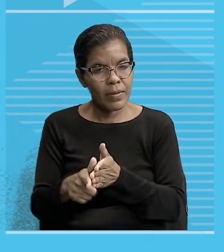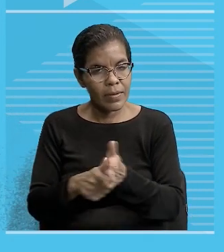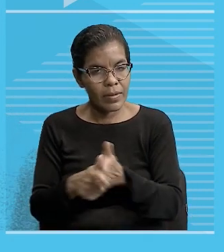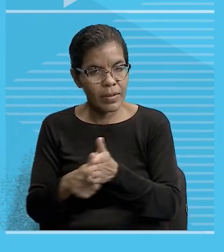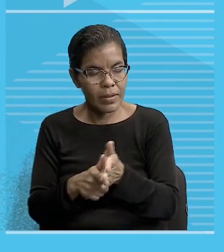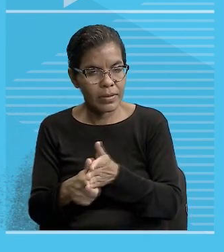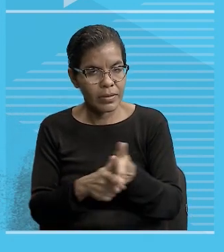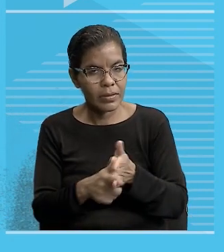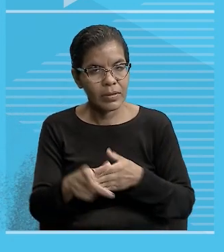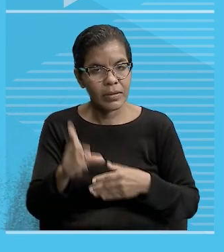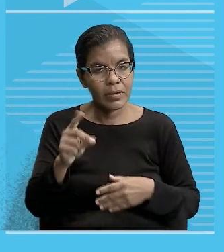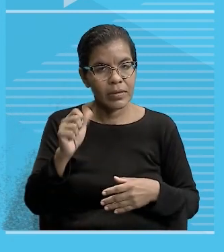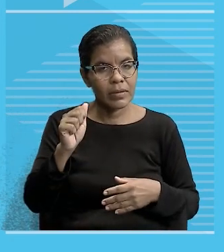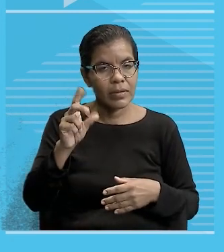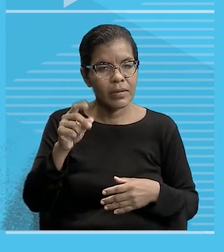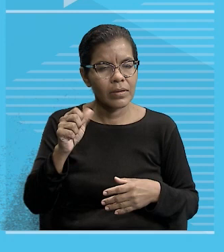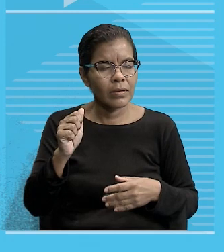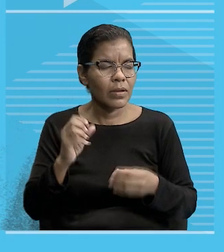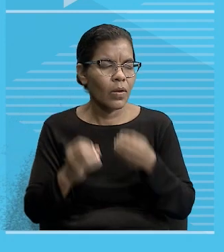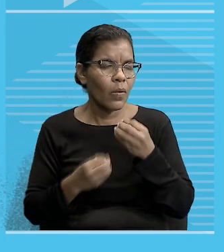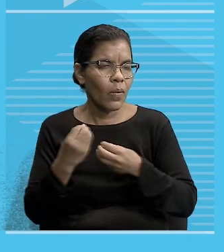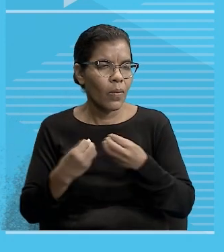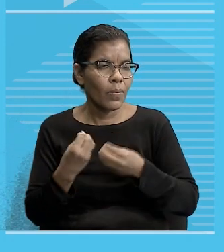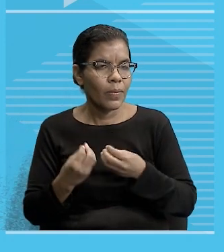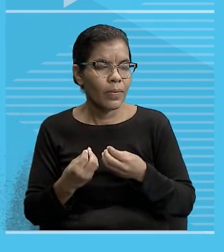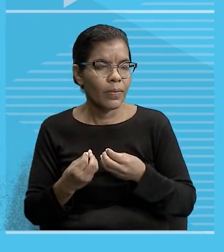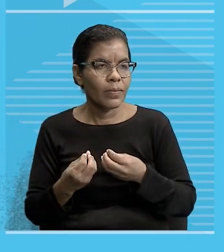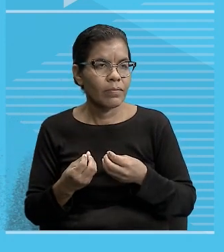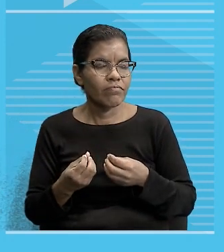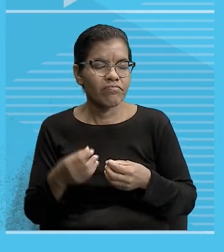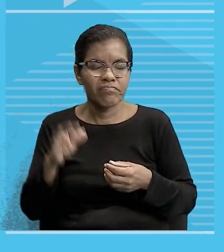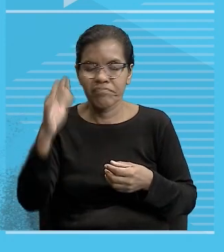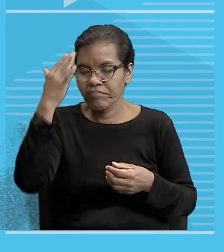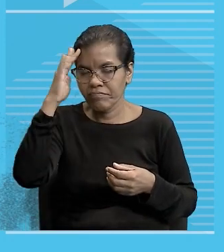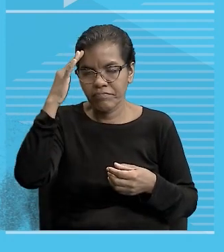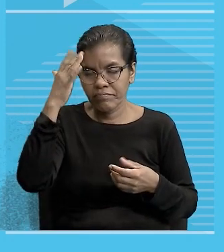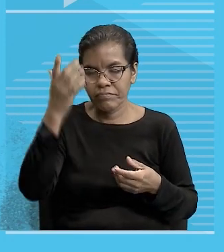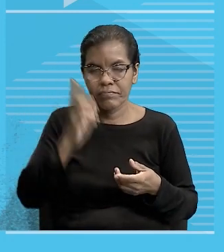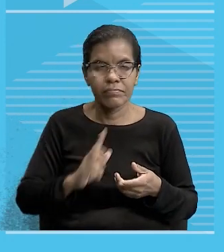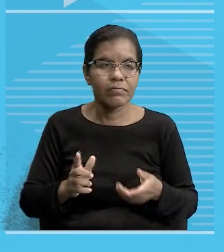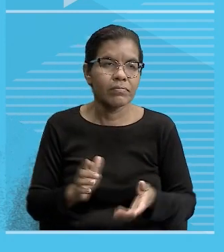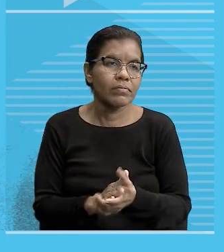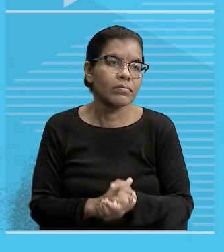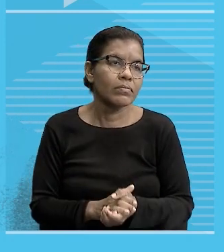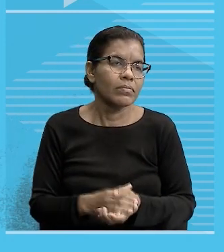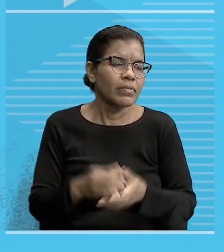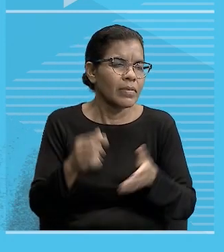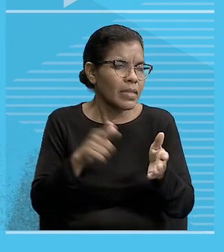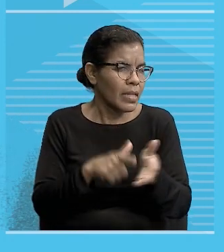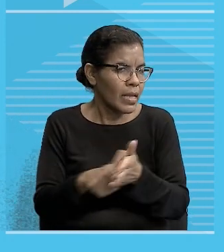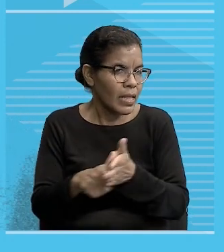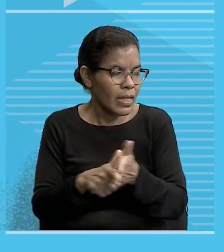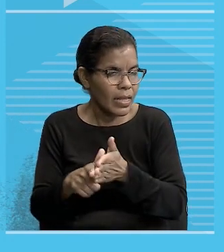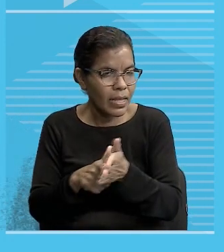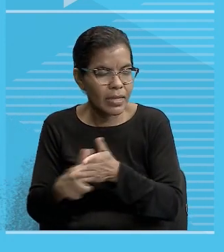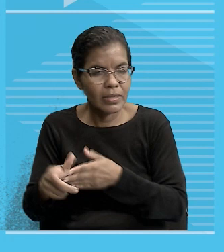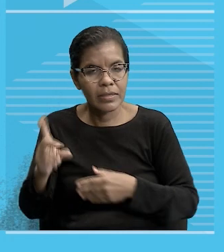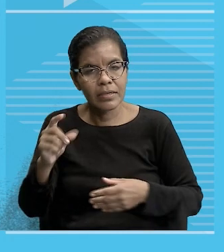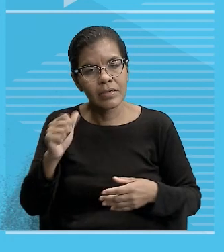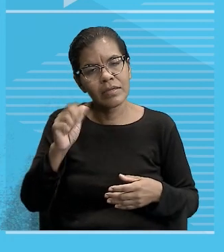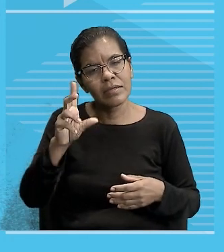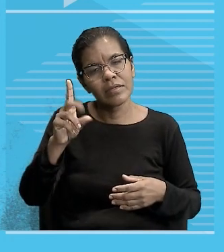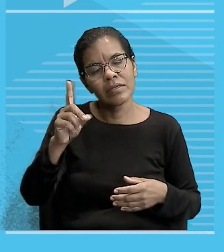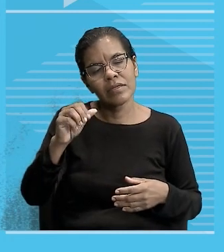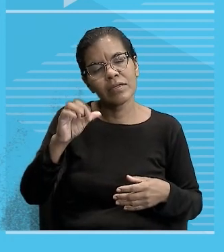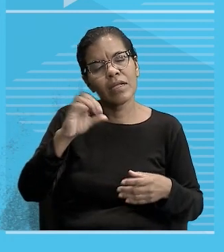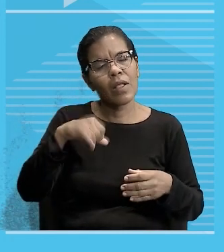dados Como assim professor fiquei sem entender análise de dados qual a